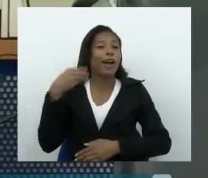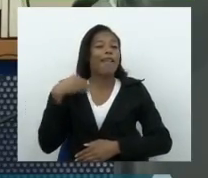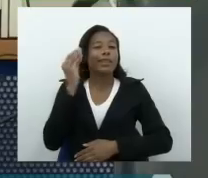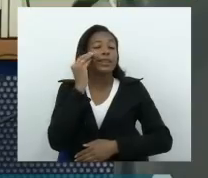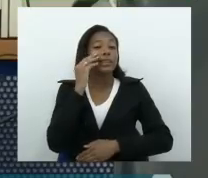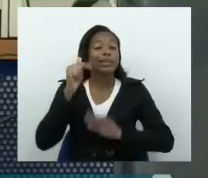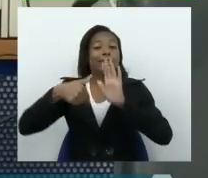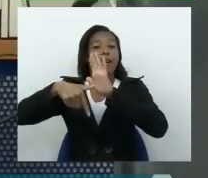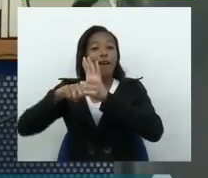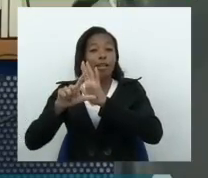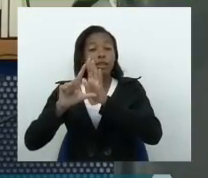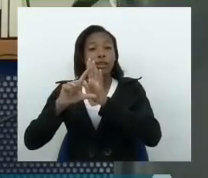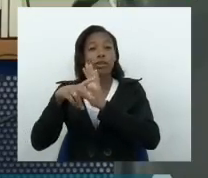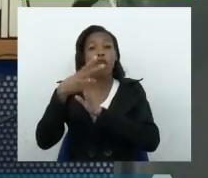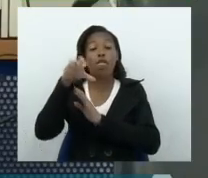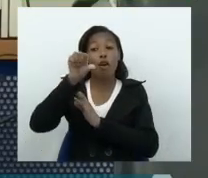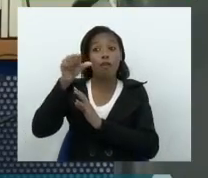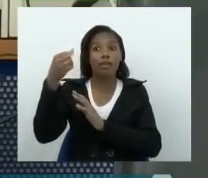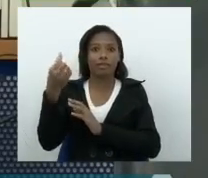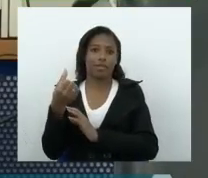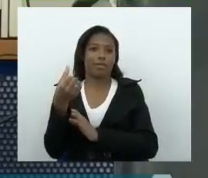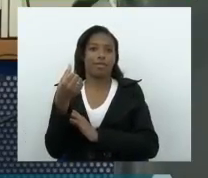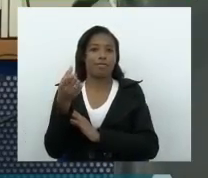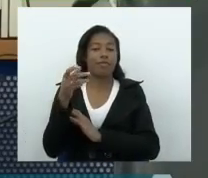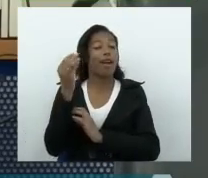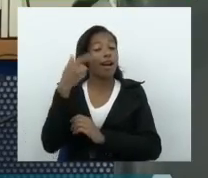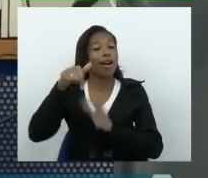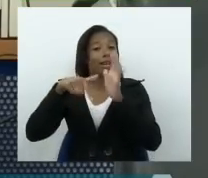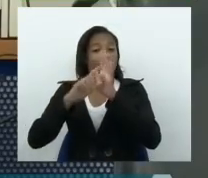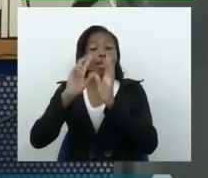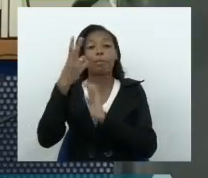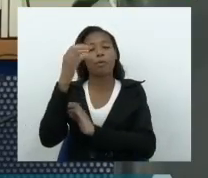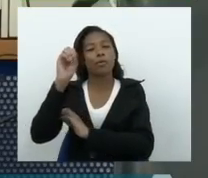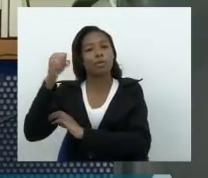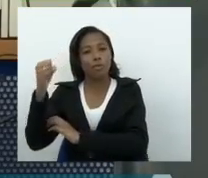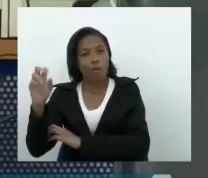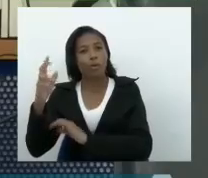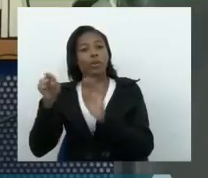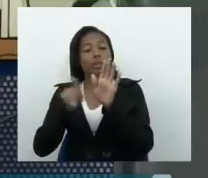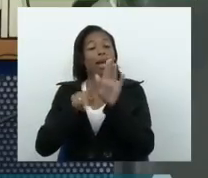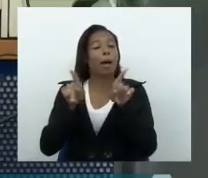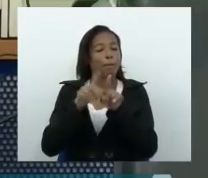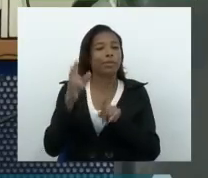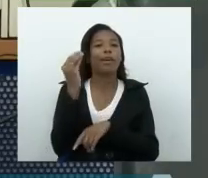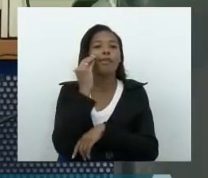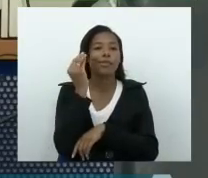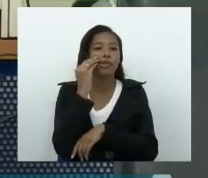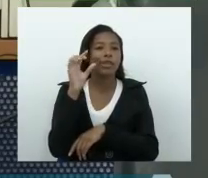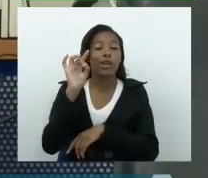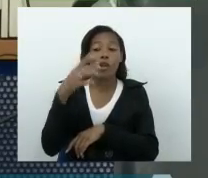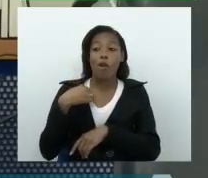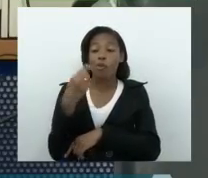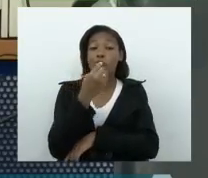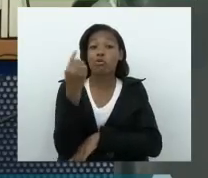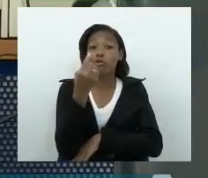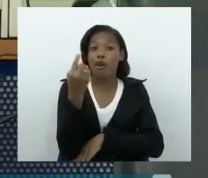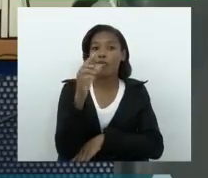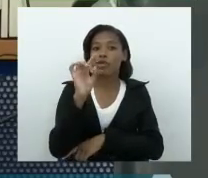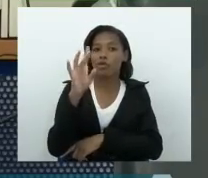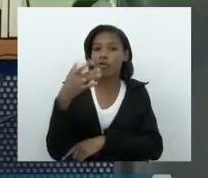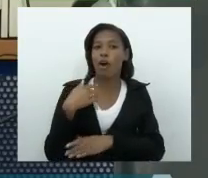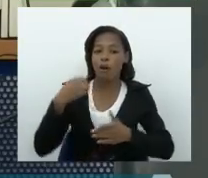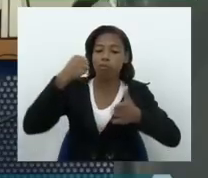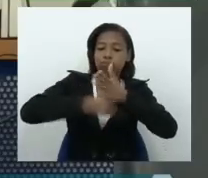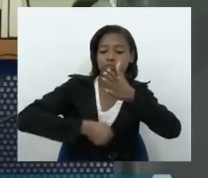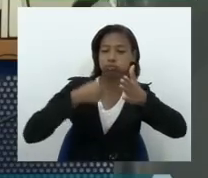de ser prefeito em 96, depois de 2008 e 2012, onde eu sozinho